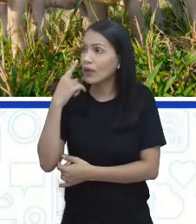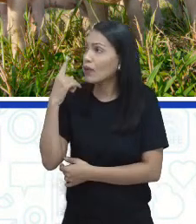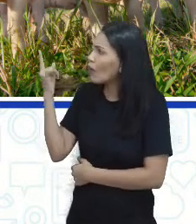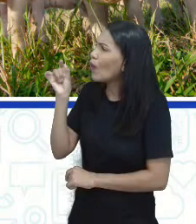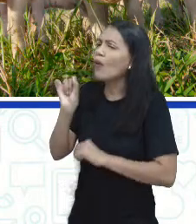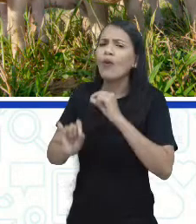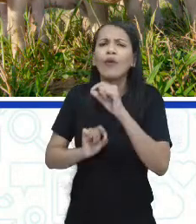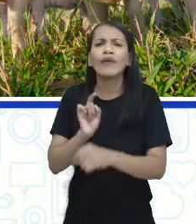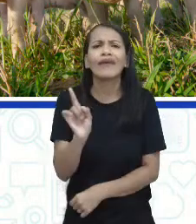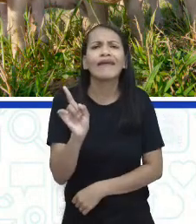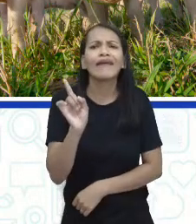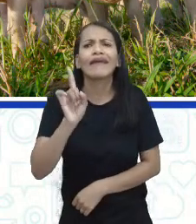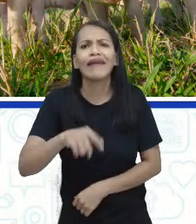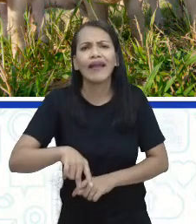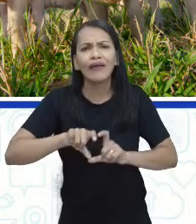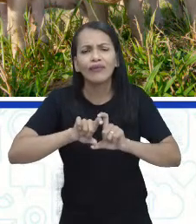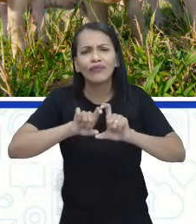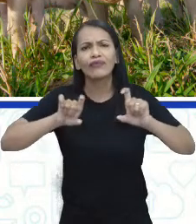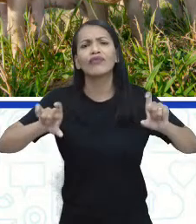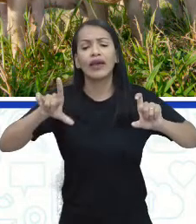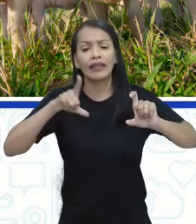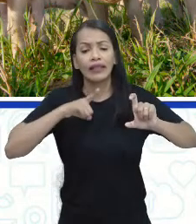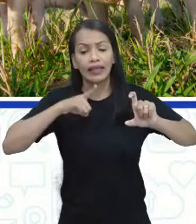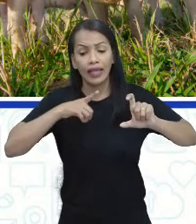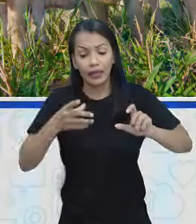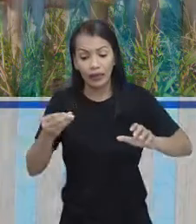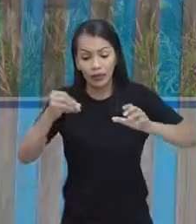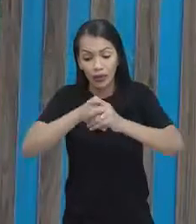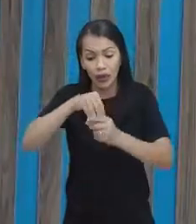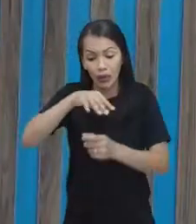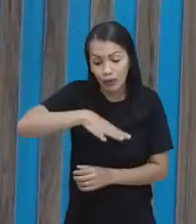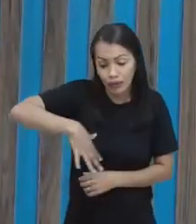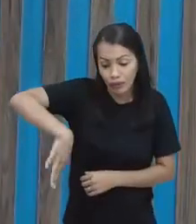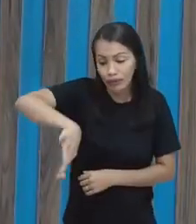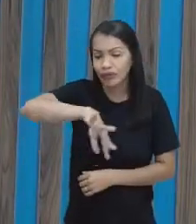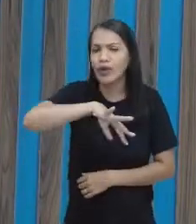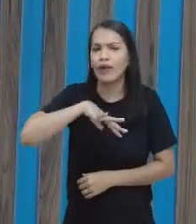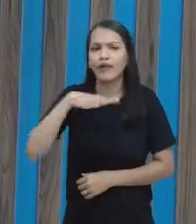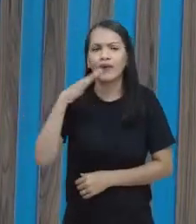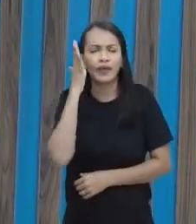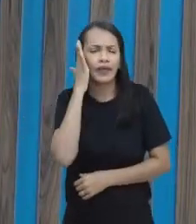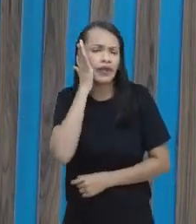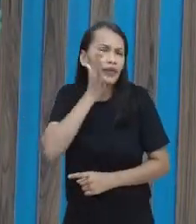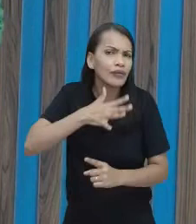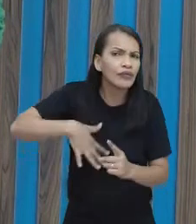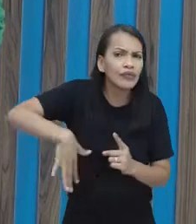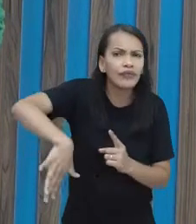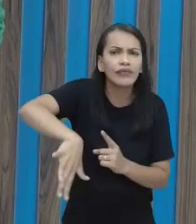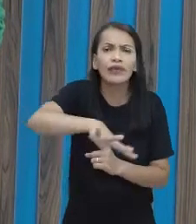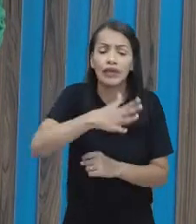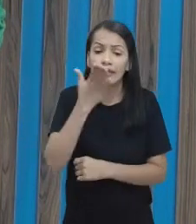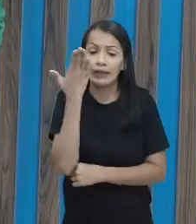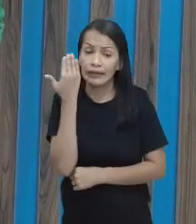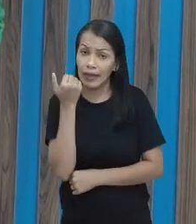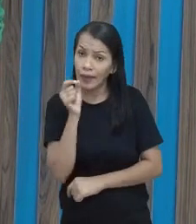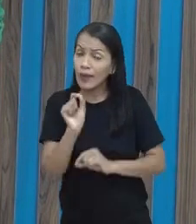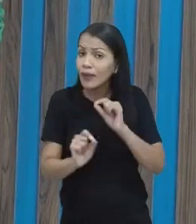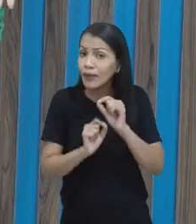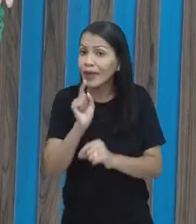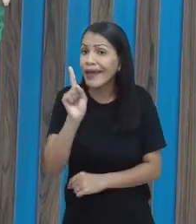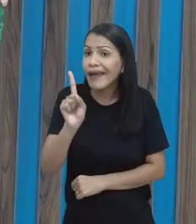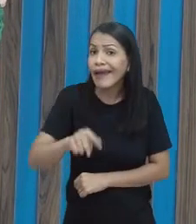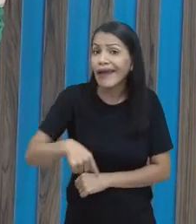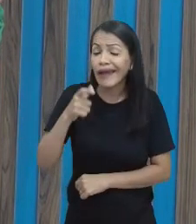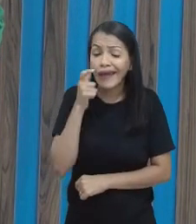naturais que existem no nosso planeta, né? Então, para eu entender essa parte ambiental, eu preciso também saber o que é